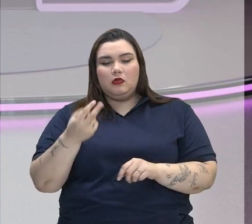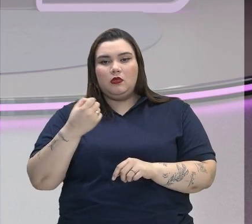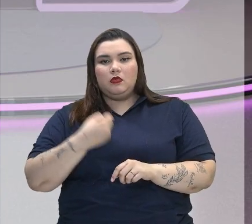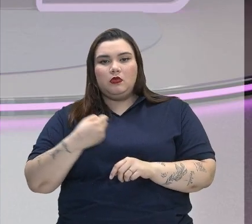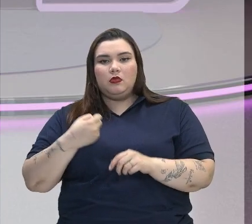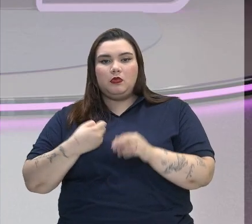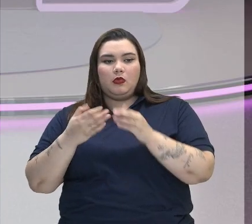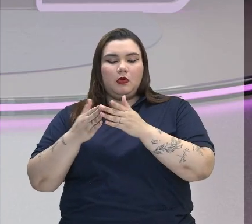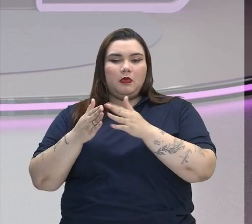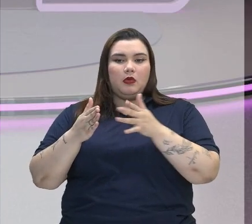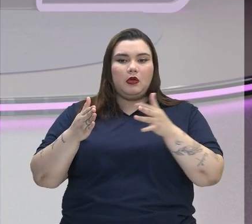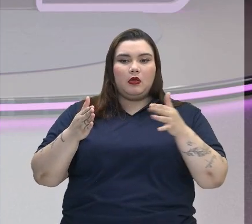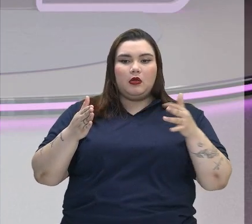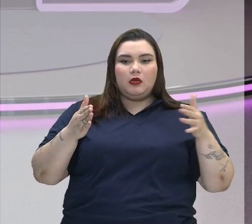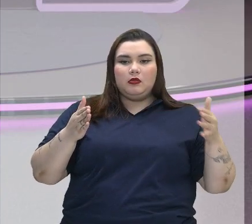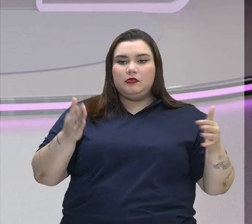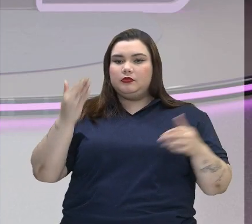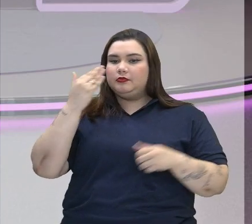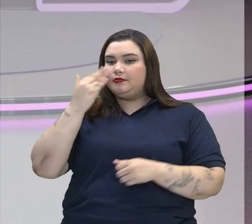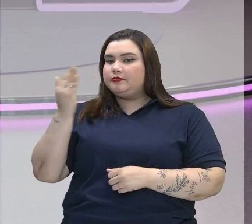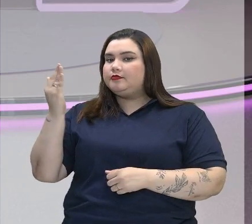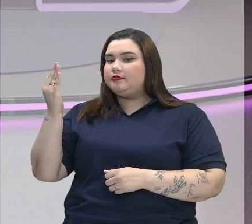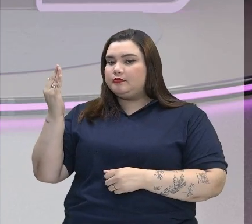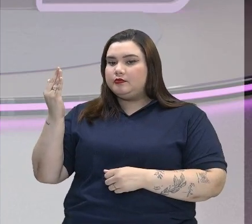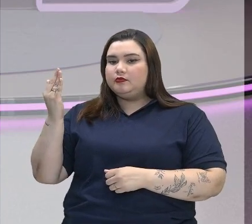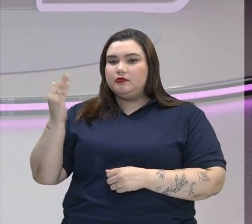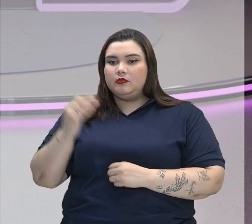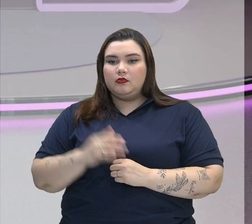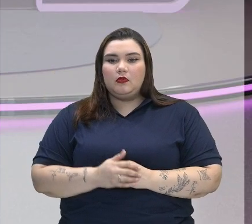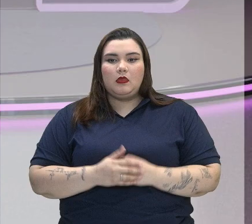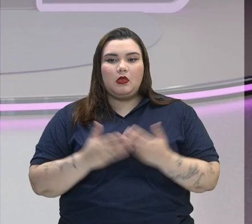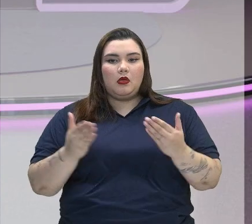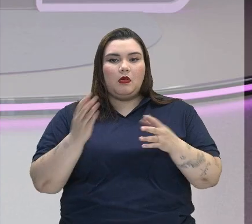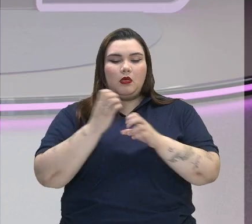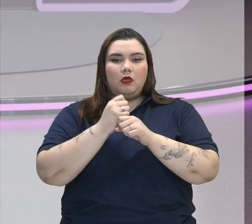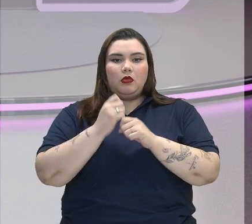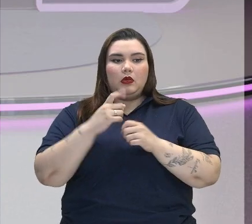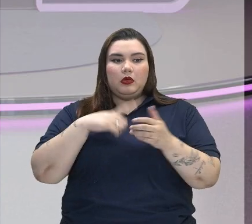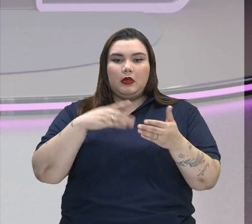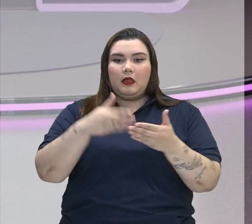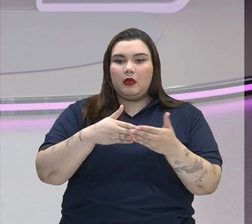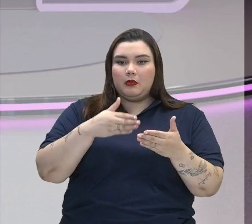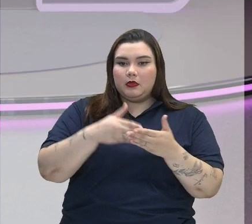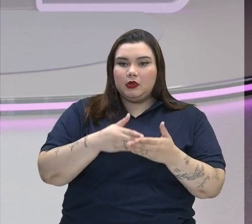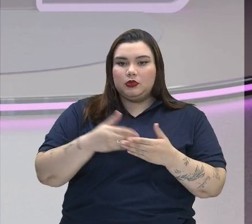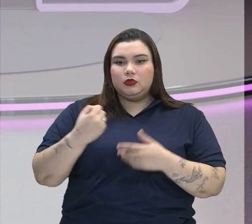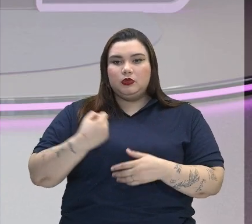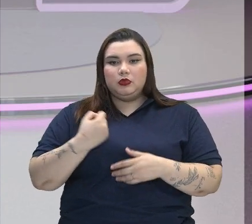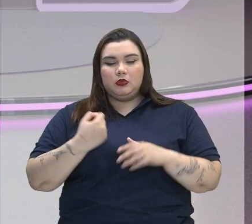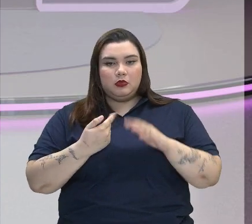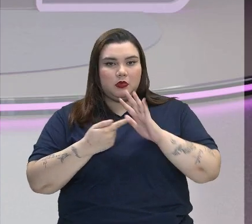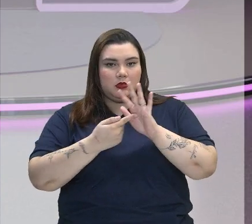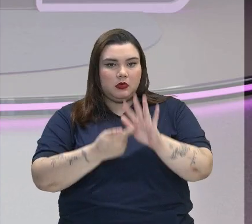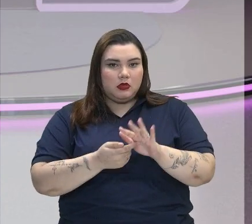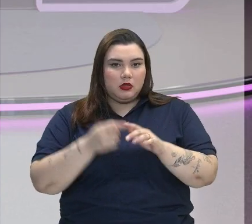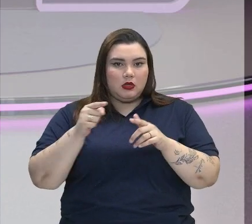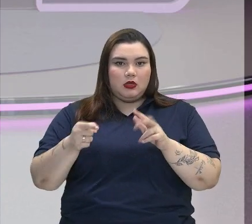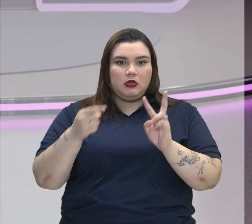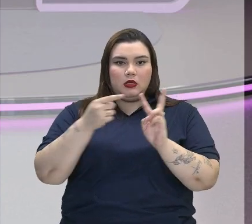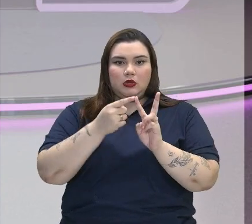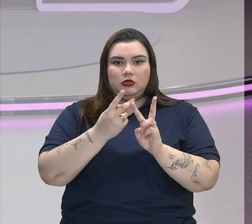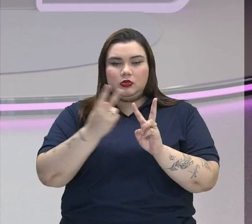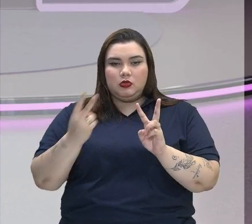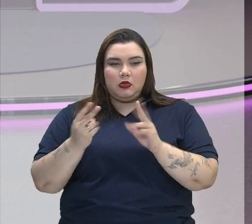vai acontecer? É claro que a calculadora tem um limite, então vai te dar ali até um número. Mas esse número, raiz de 2, ele é